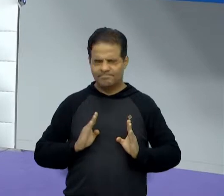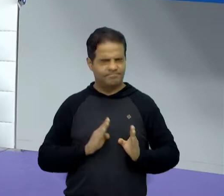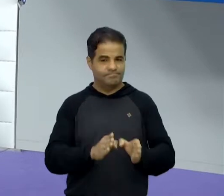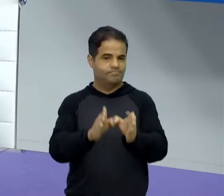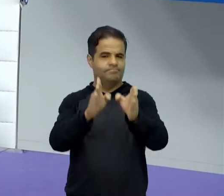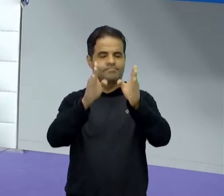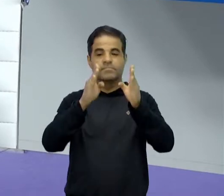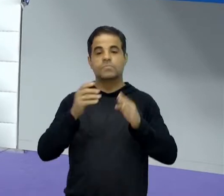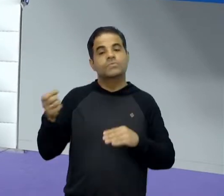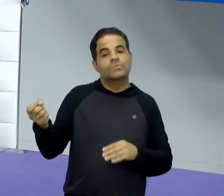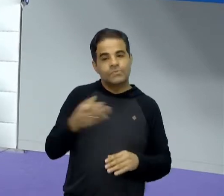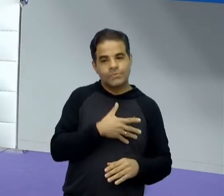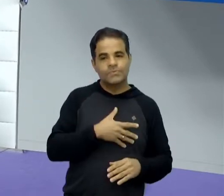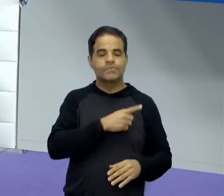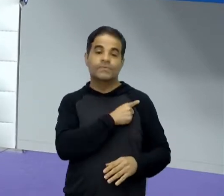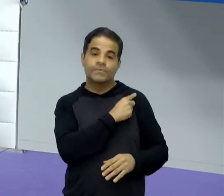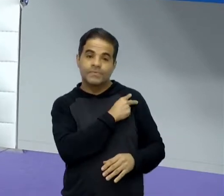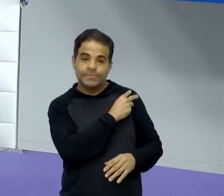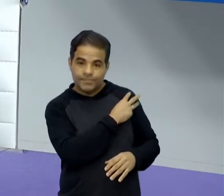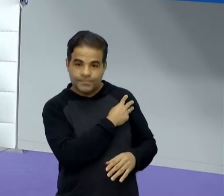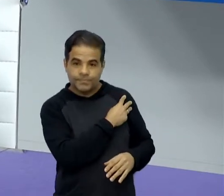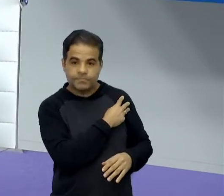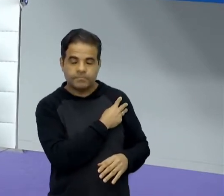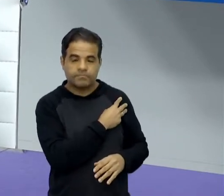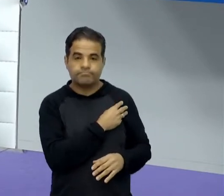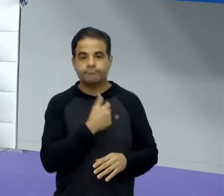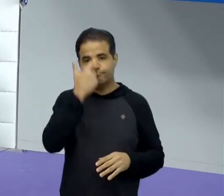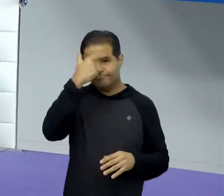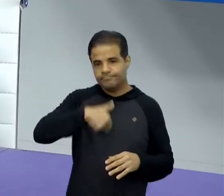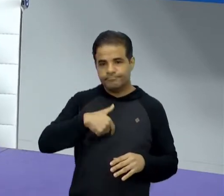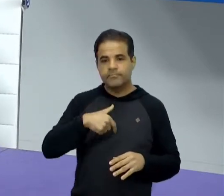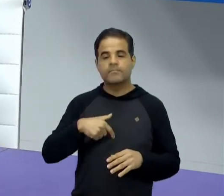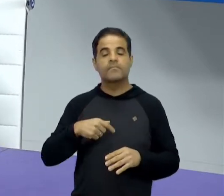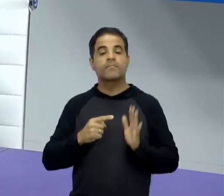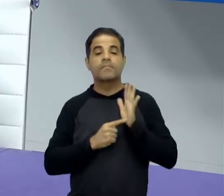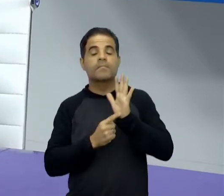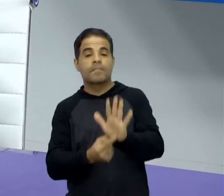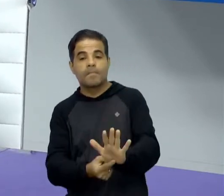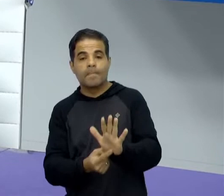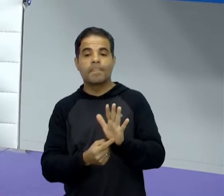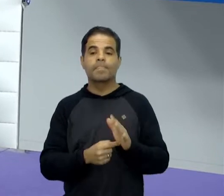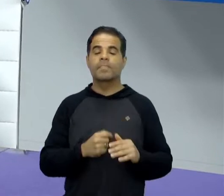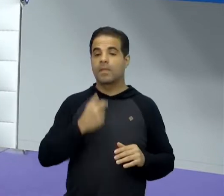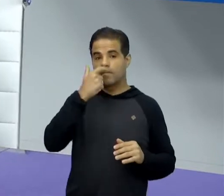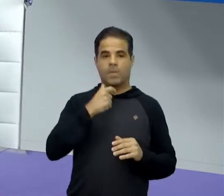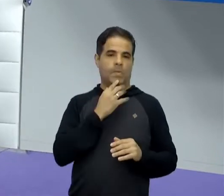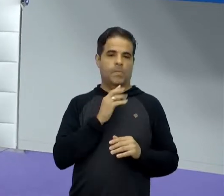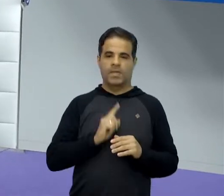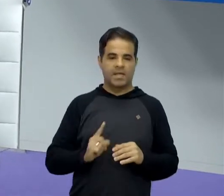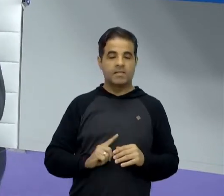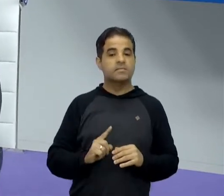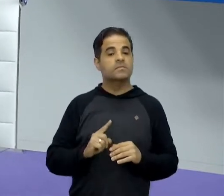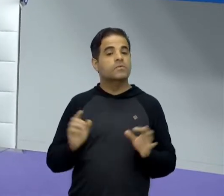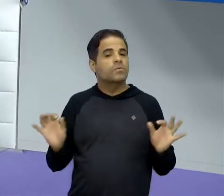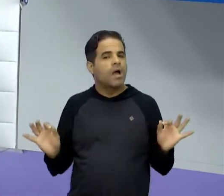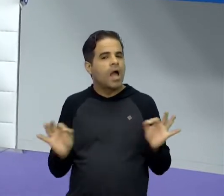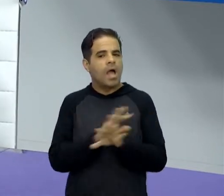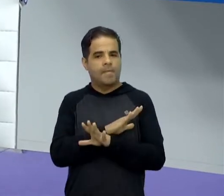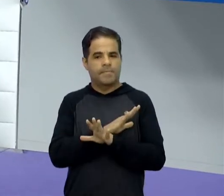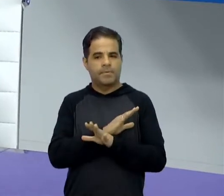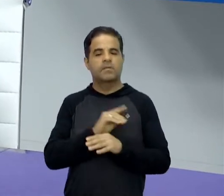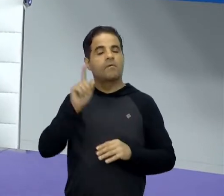trajetória do novo ensino médio. Eu preciso me apresentar, para quem não me conhece, eu estou aqui